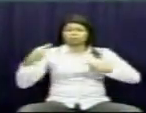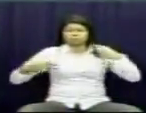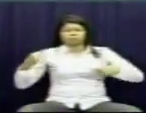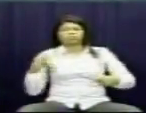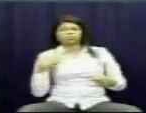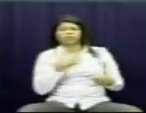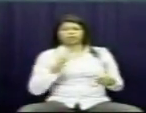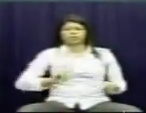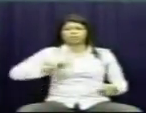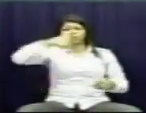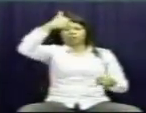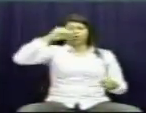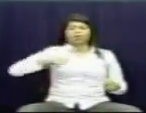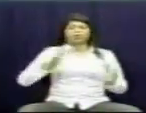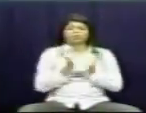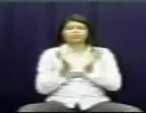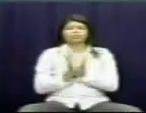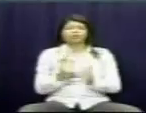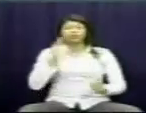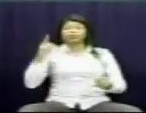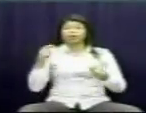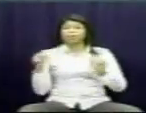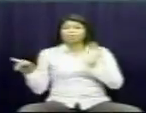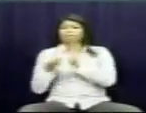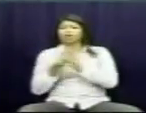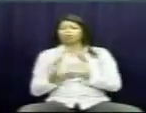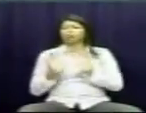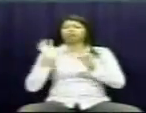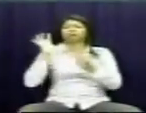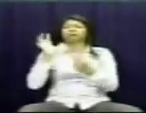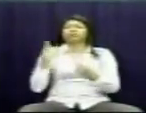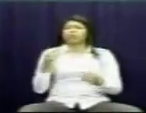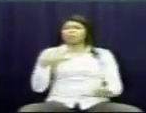sociedade brasileira que precisa se defender